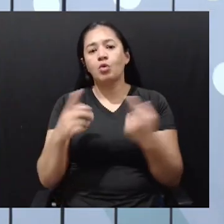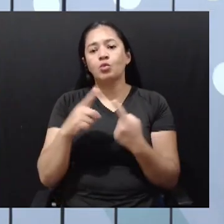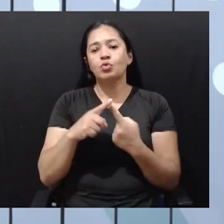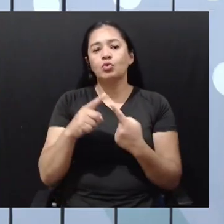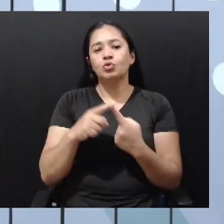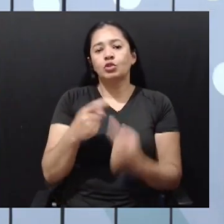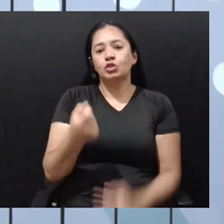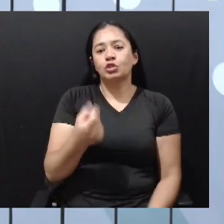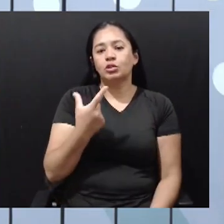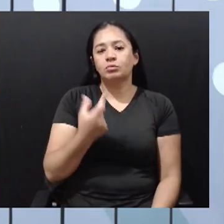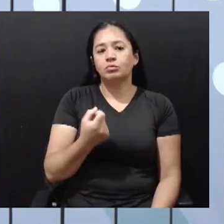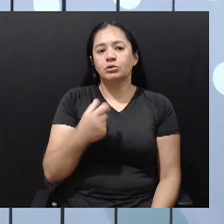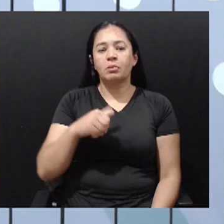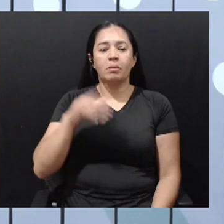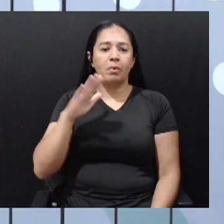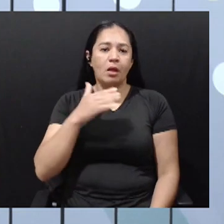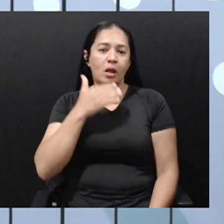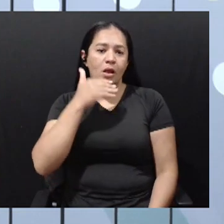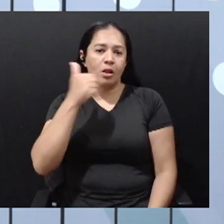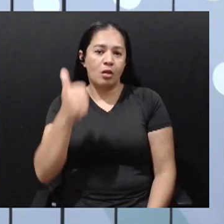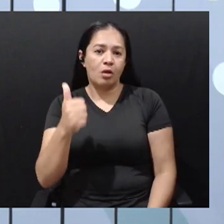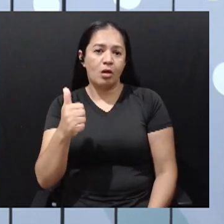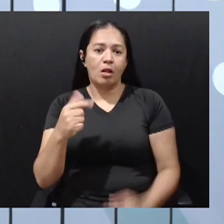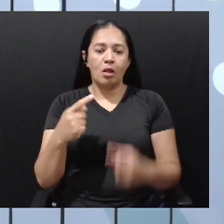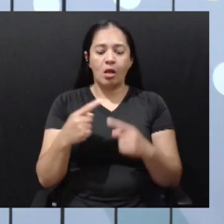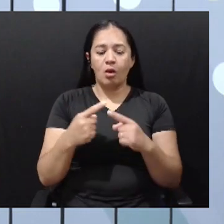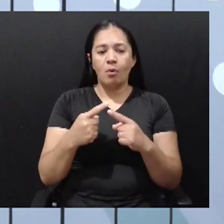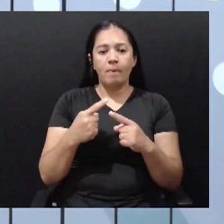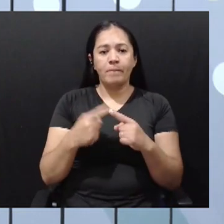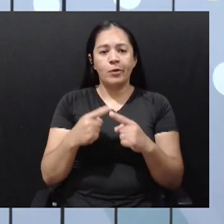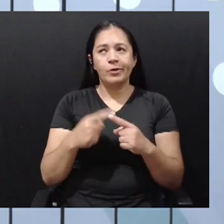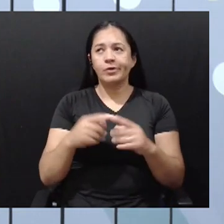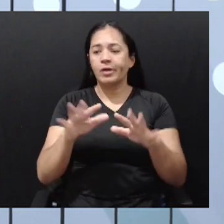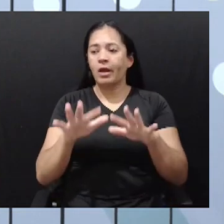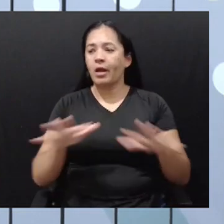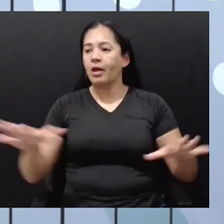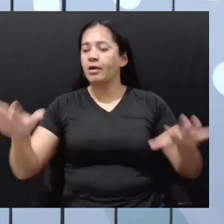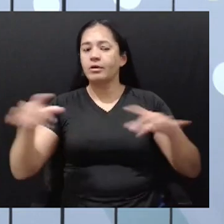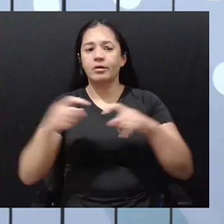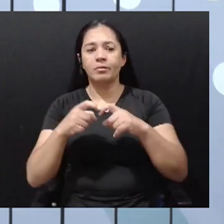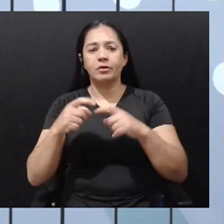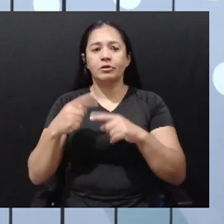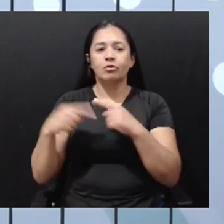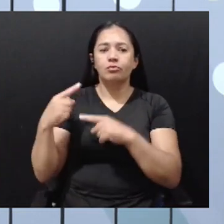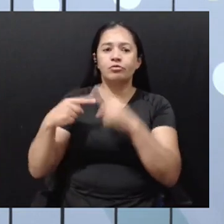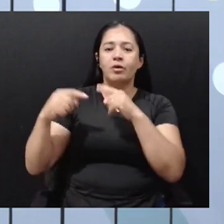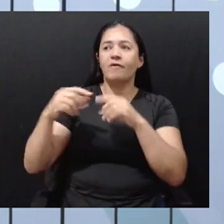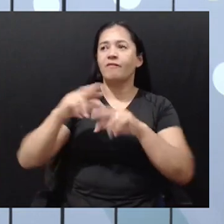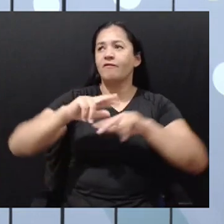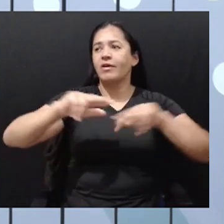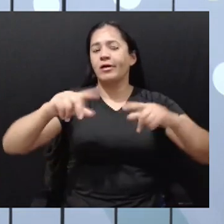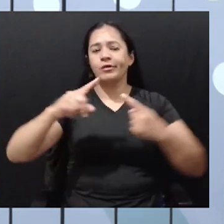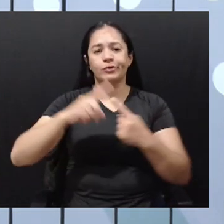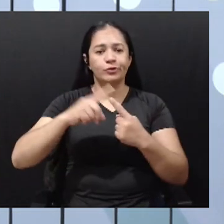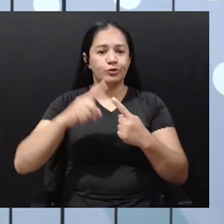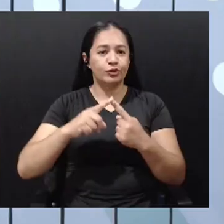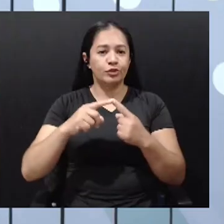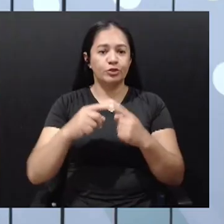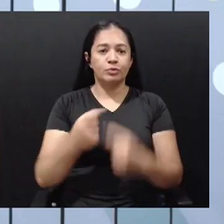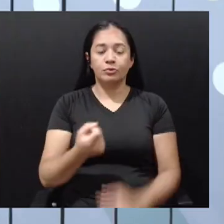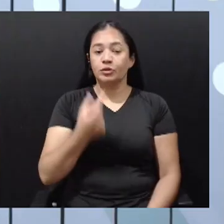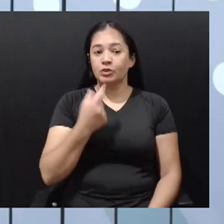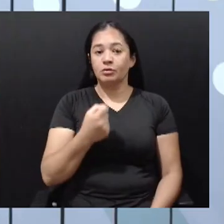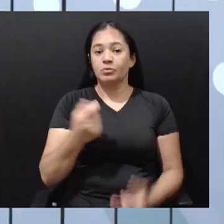A medicina ela tem avançado bastante, né? Tem vários métodos disponíveis hoje, inclusive falando um